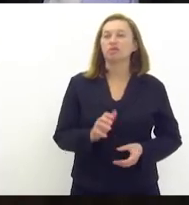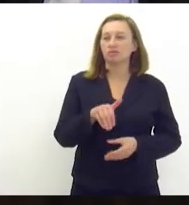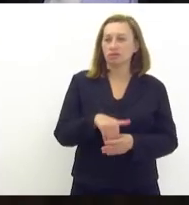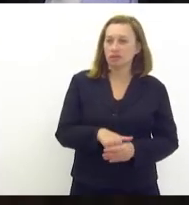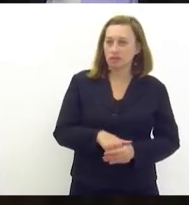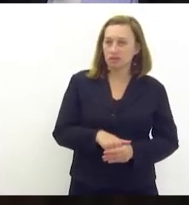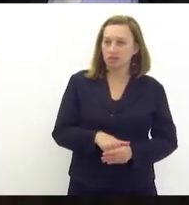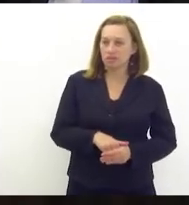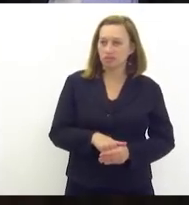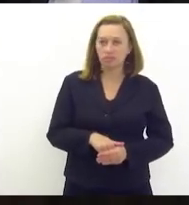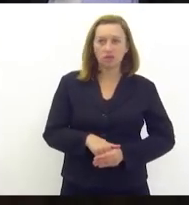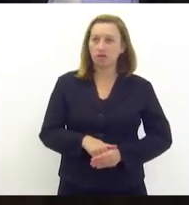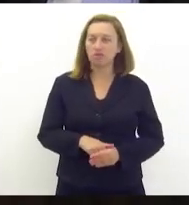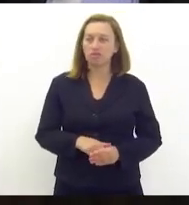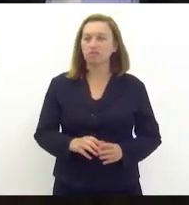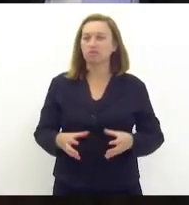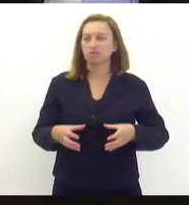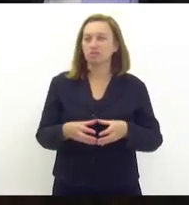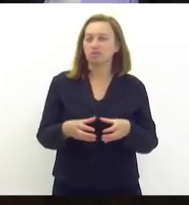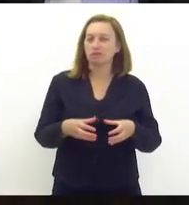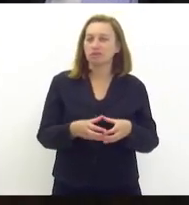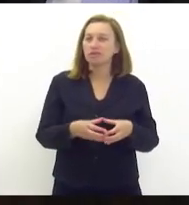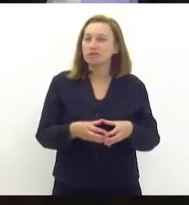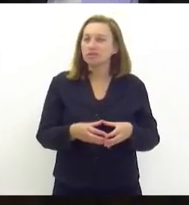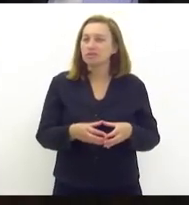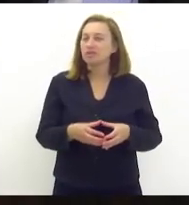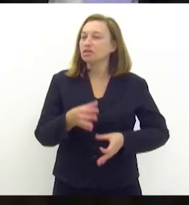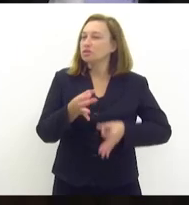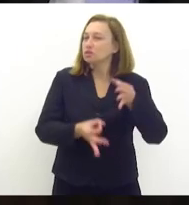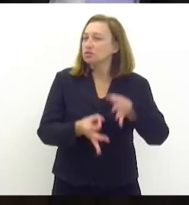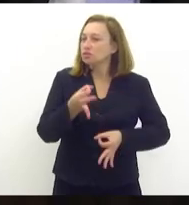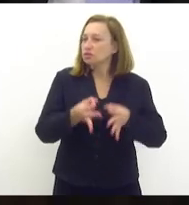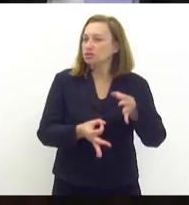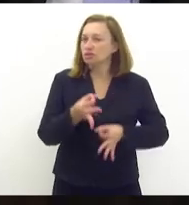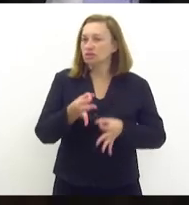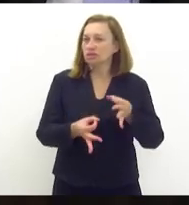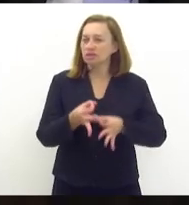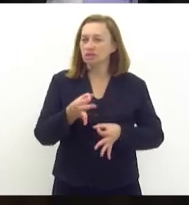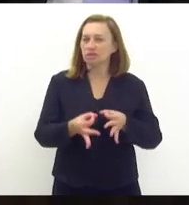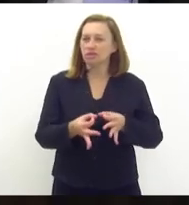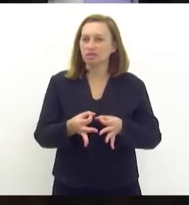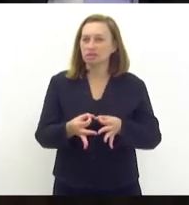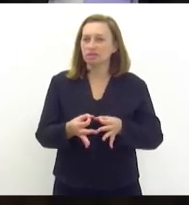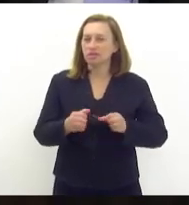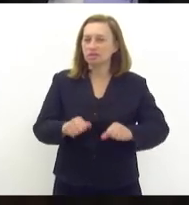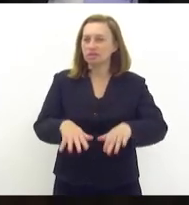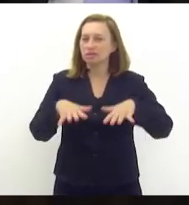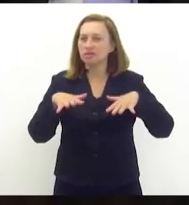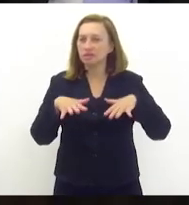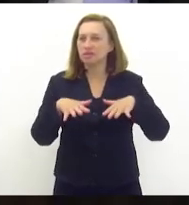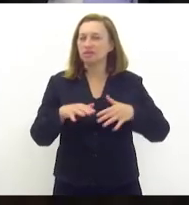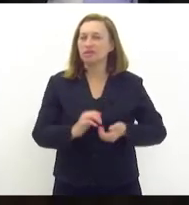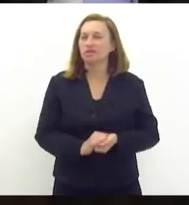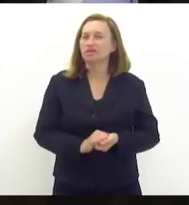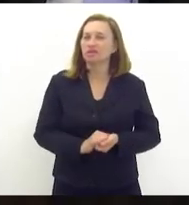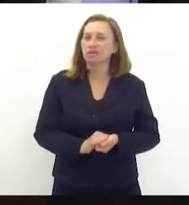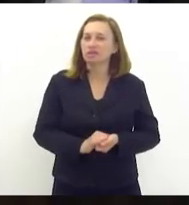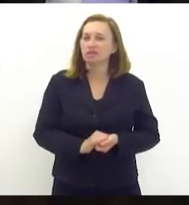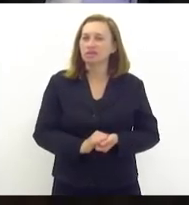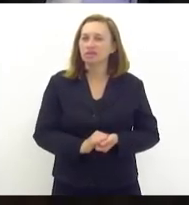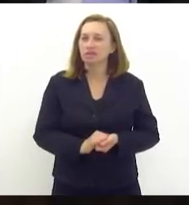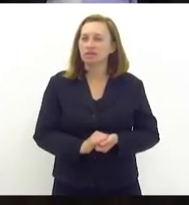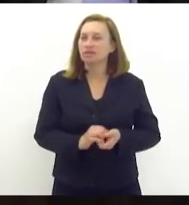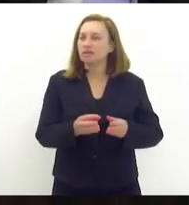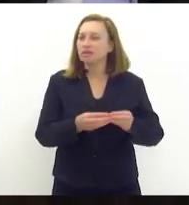votação parecendo a comissão de Justiça as emendas de plenário ficam